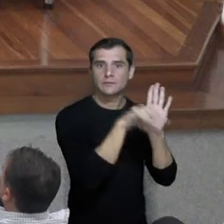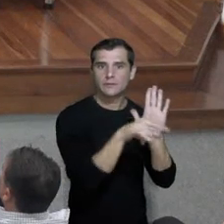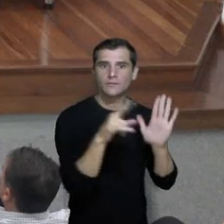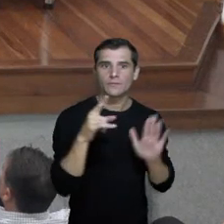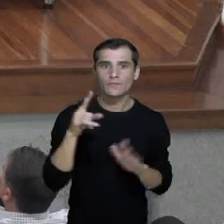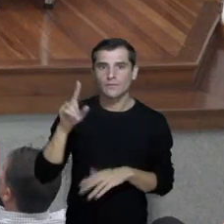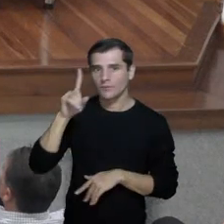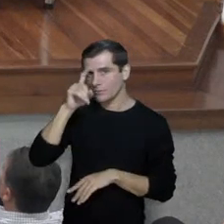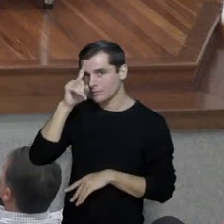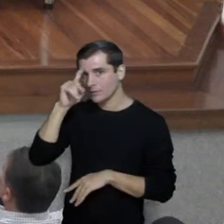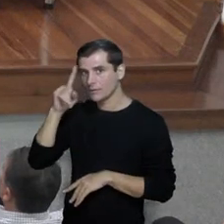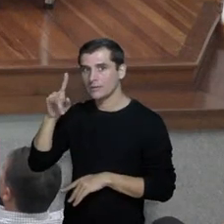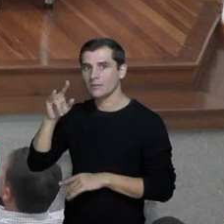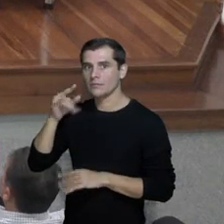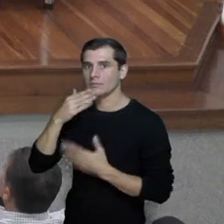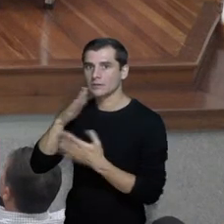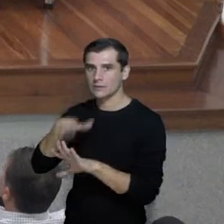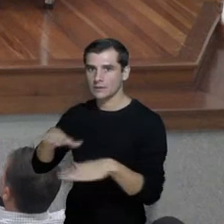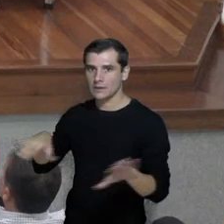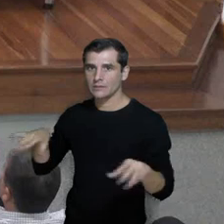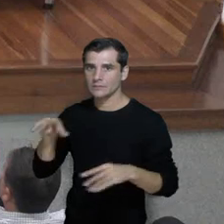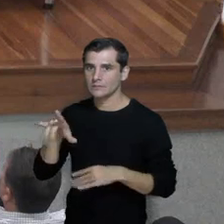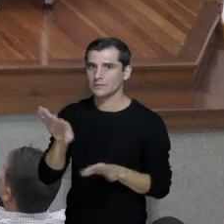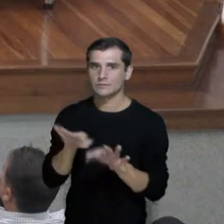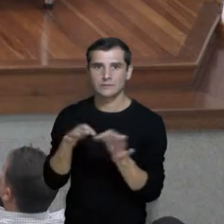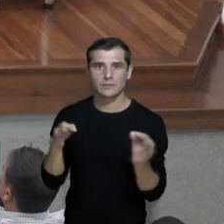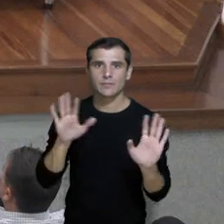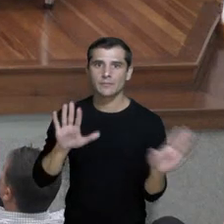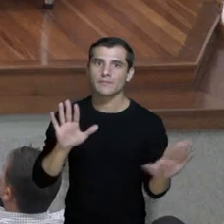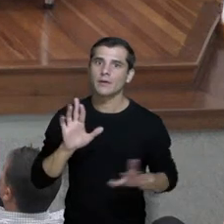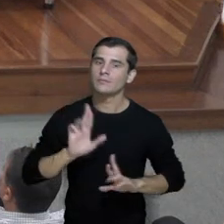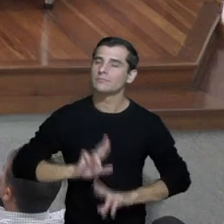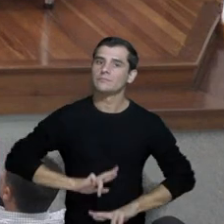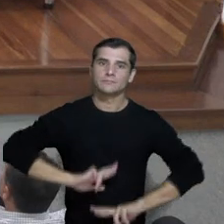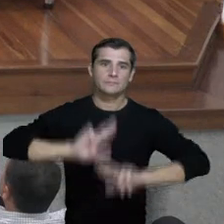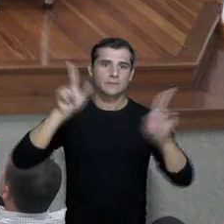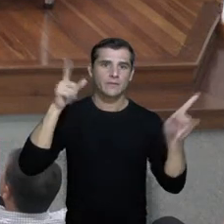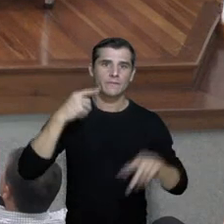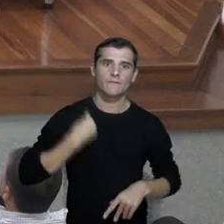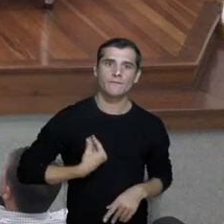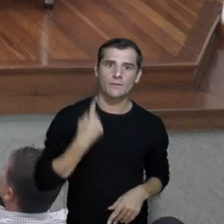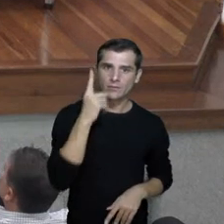algo super simples de resolver mas olha como muda a cara de um hospital